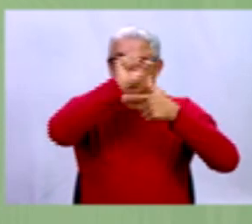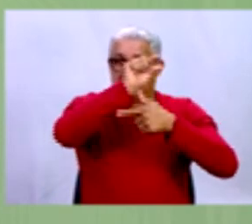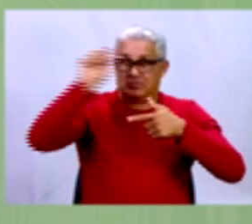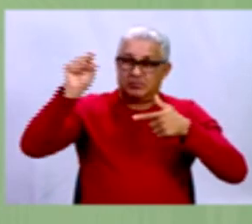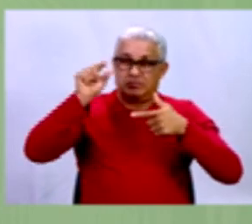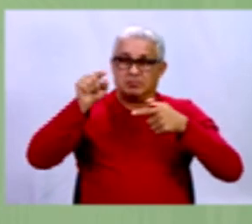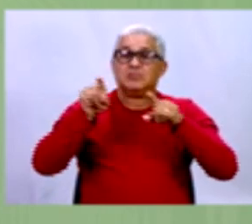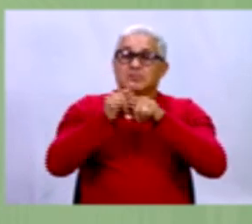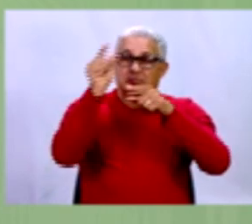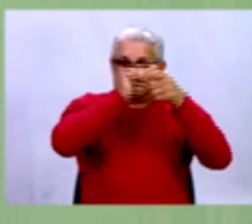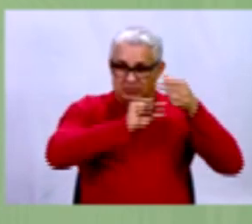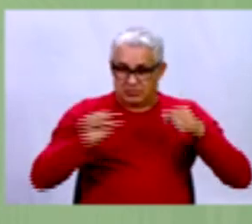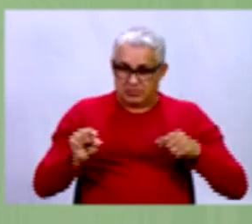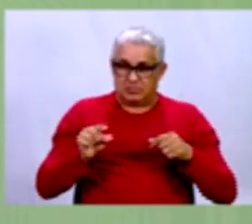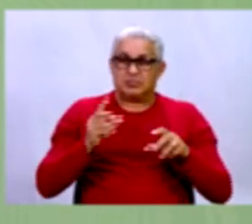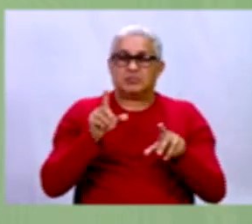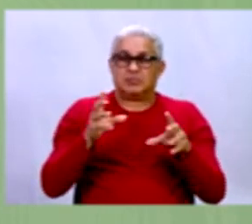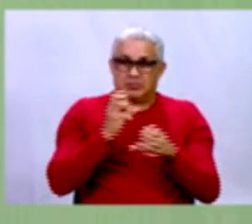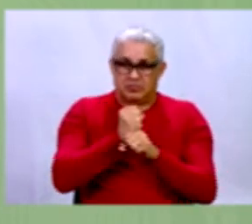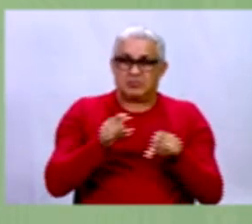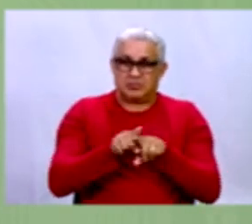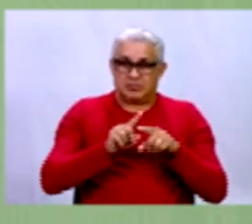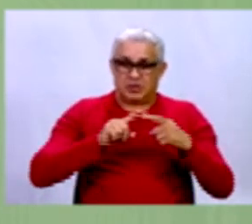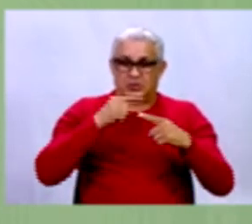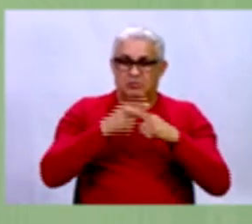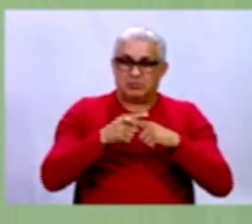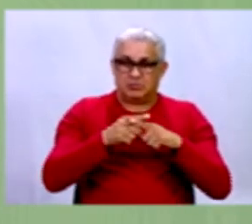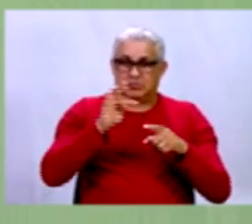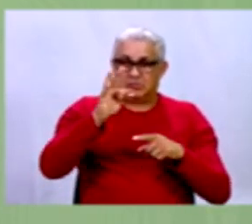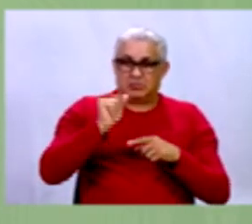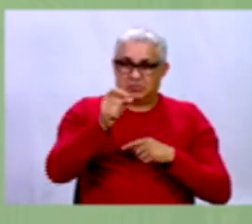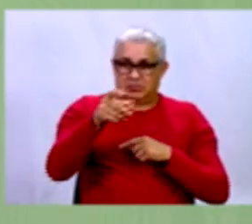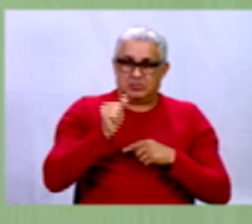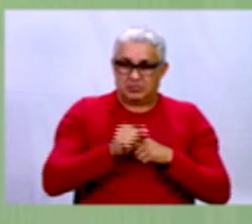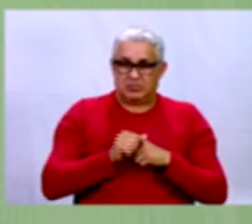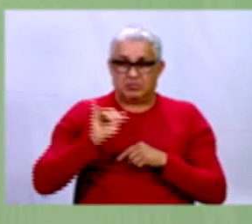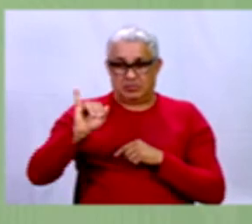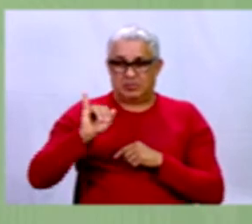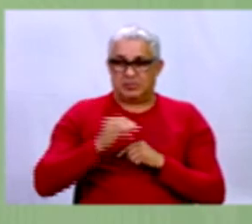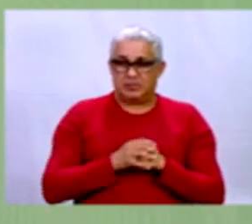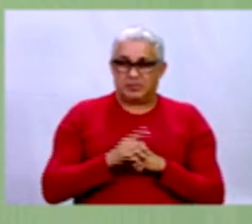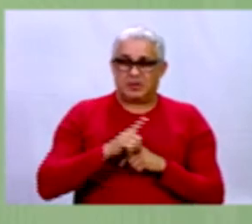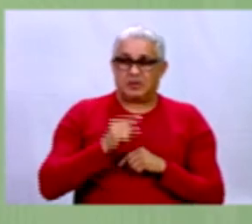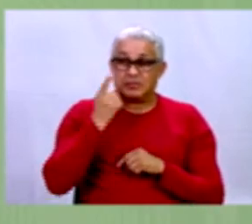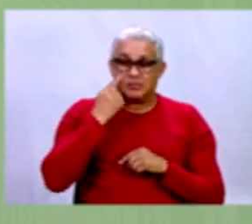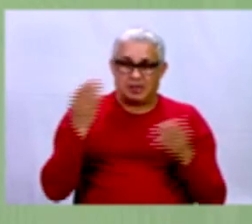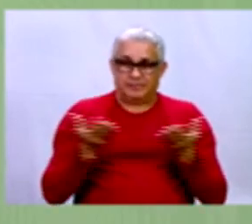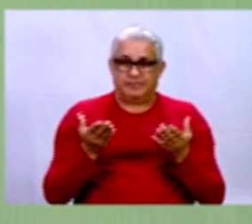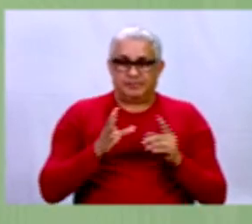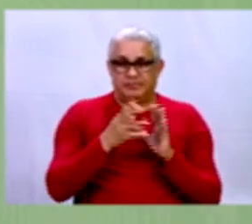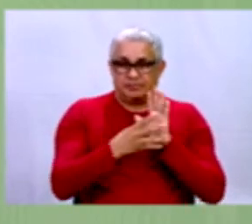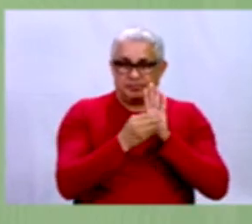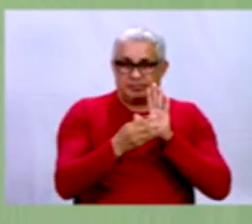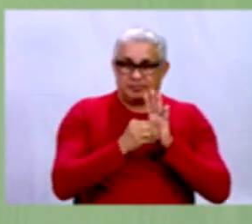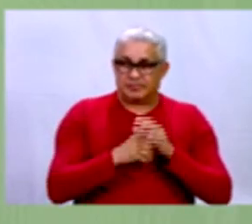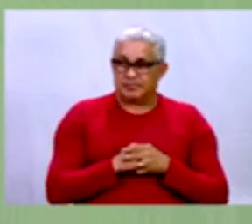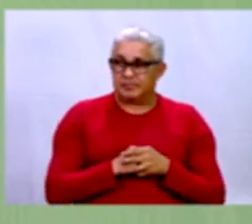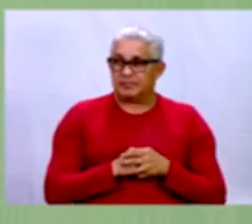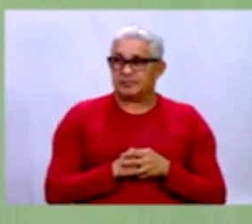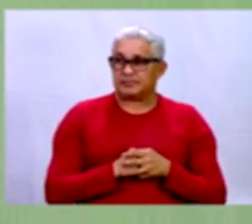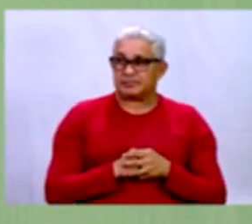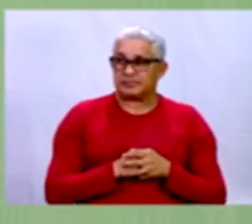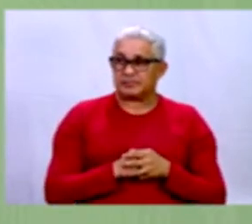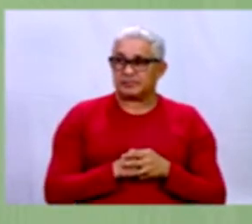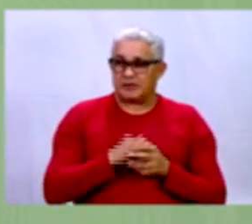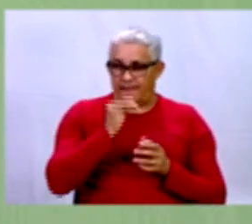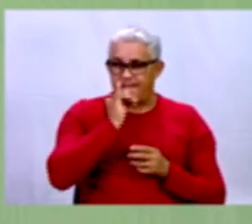do de baixo também. Aí é só pegar e multiplicar pela taxa, que no caso é o nosso I. Nós vamos ver tudo isso aqui no exemplo, tá?